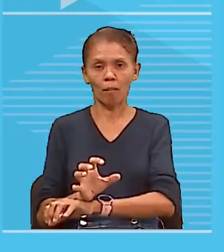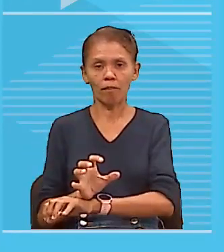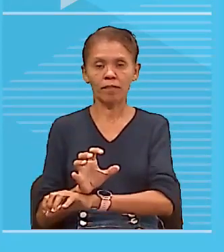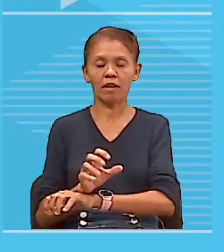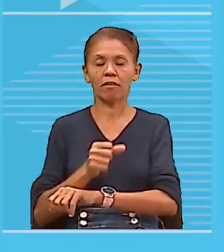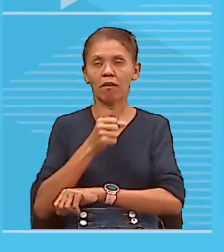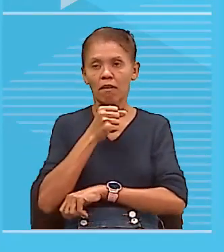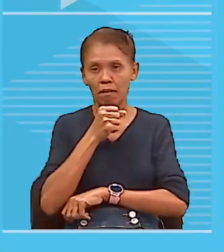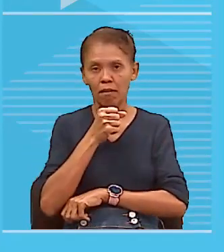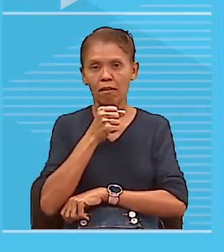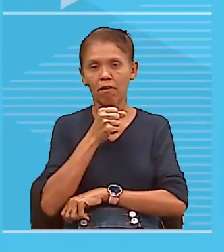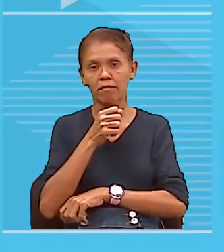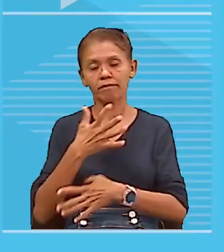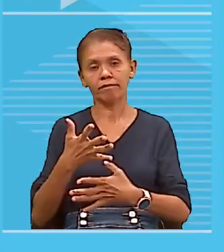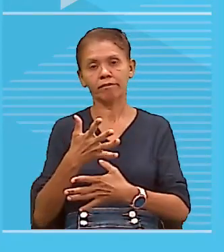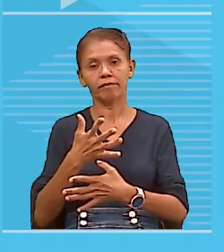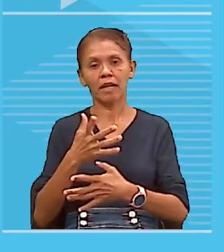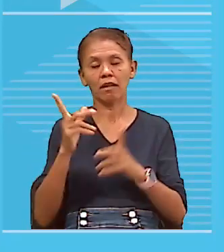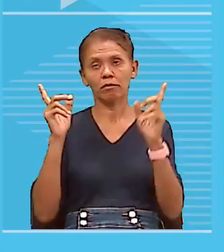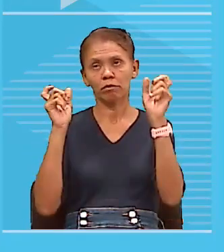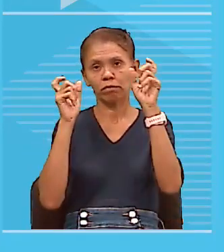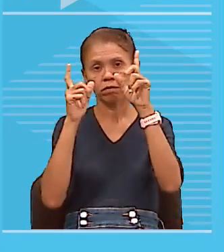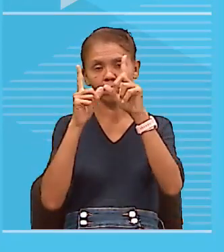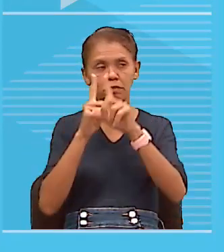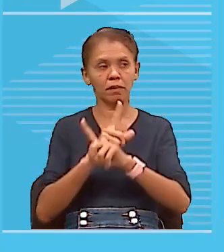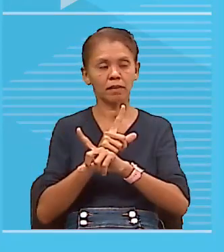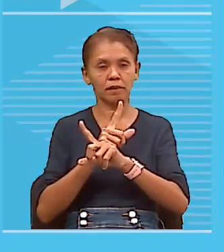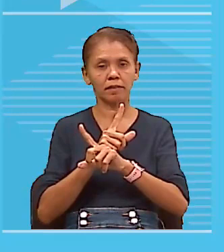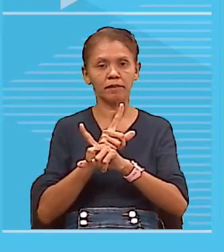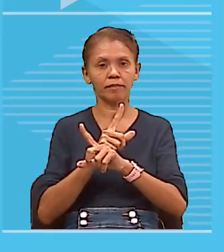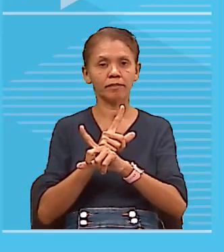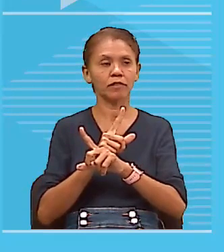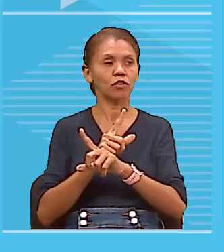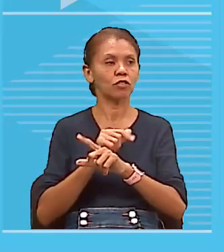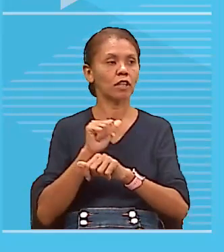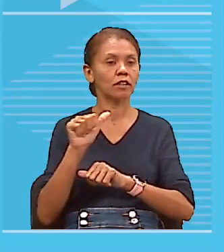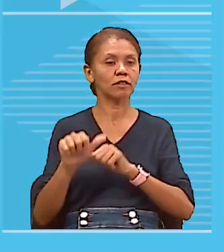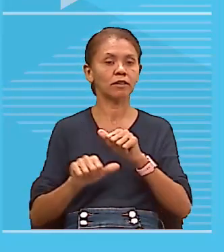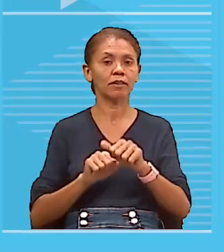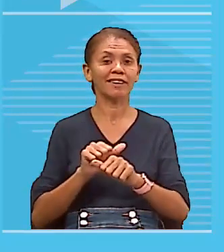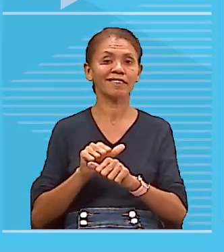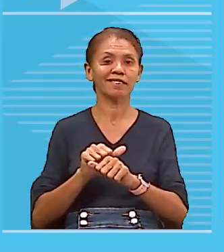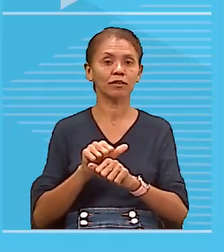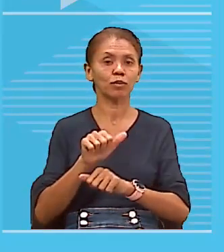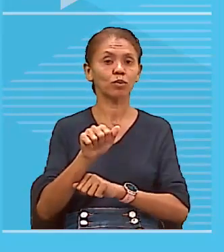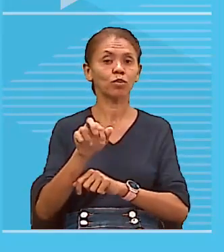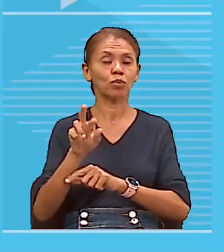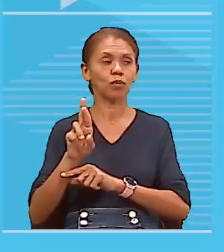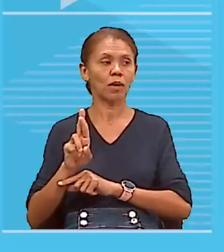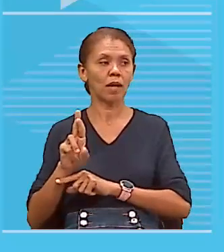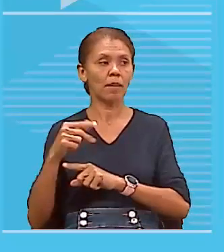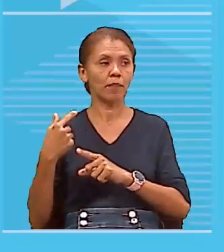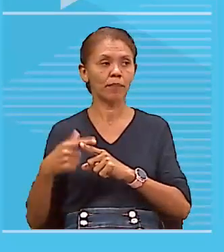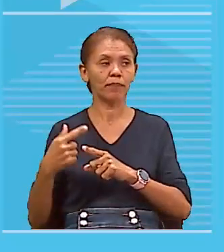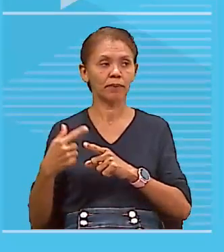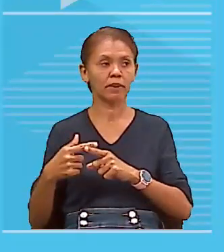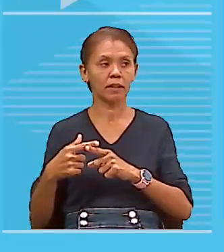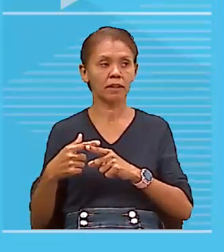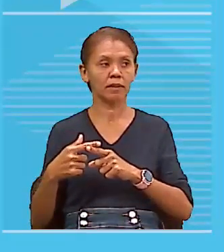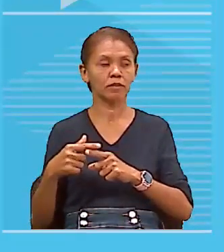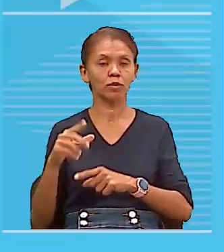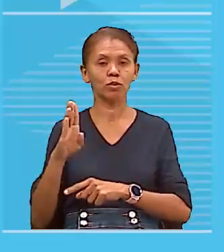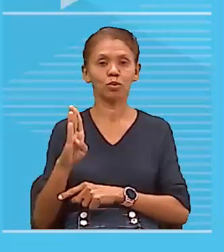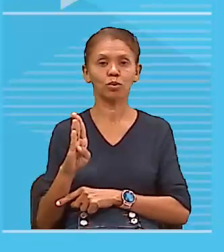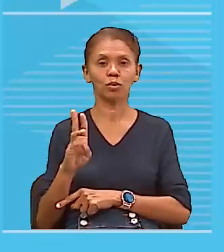mais. E a gente tem dificuldade para fazer a troca gasosa justamente porque existe uma região dentro dos nossos brônquios, dos